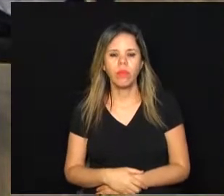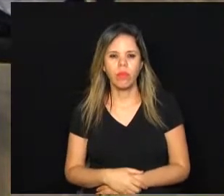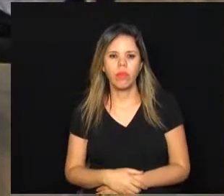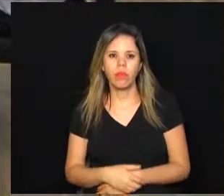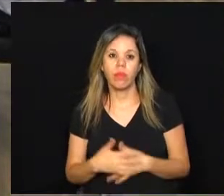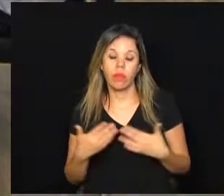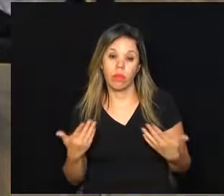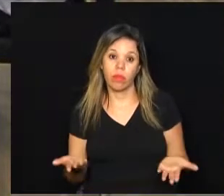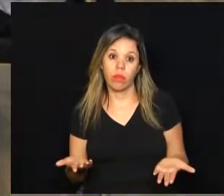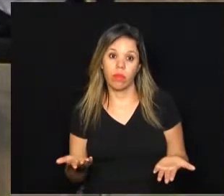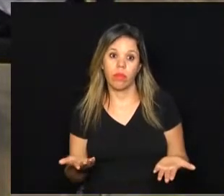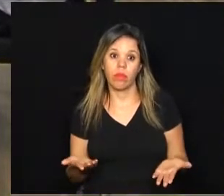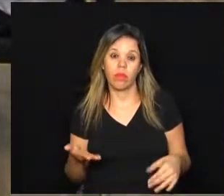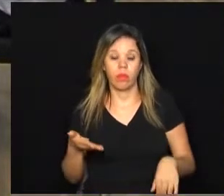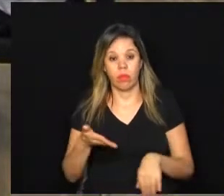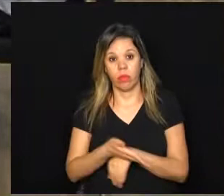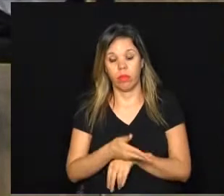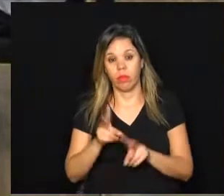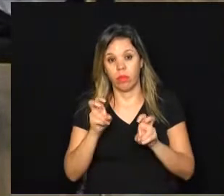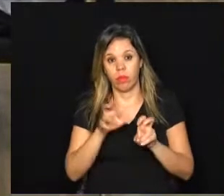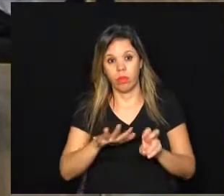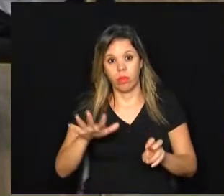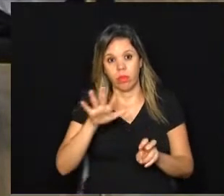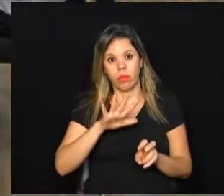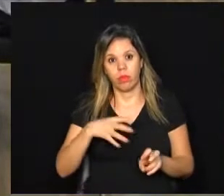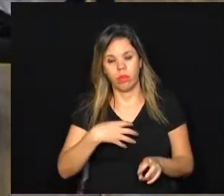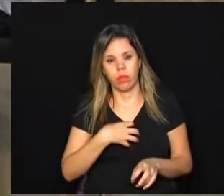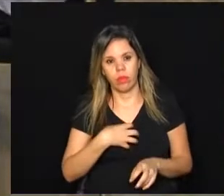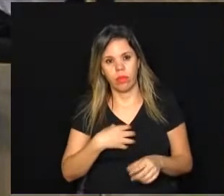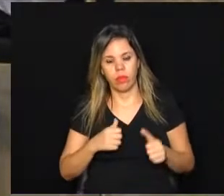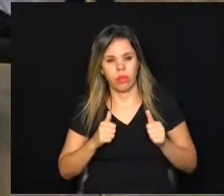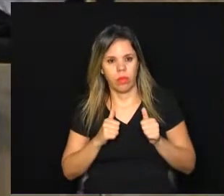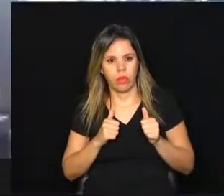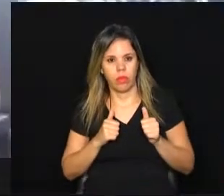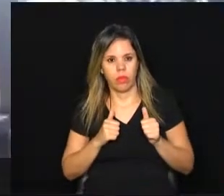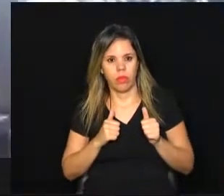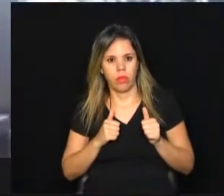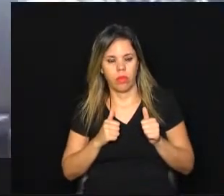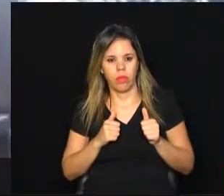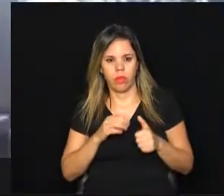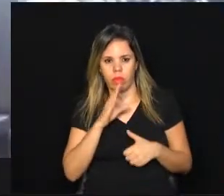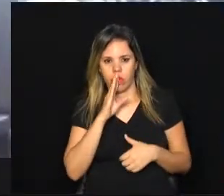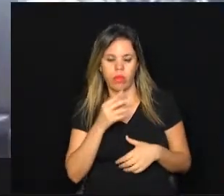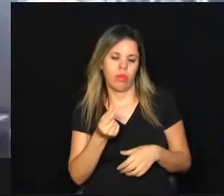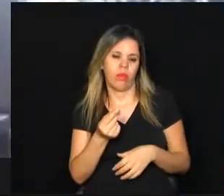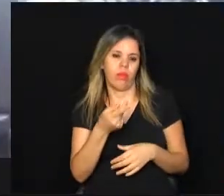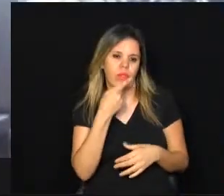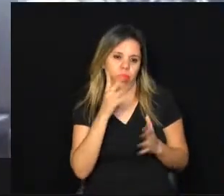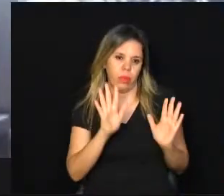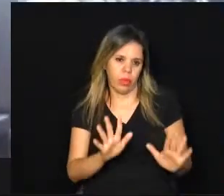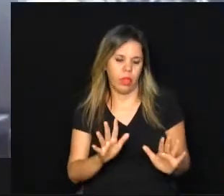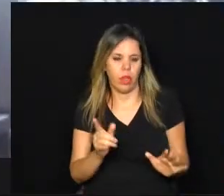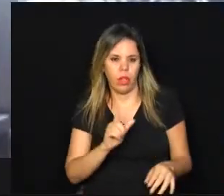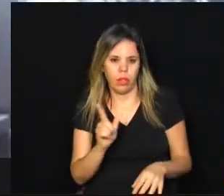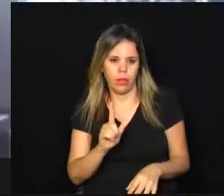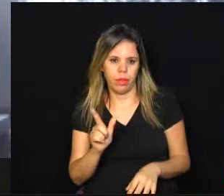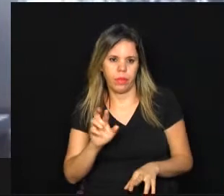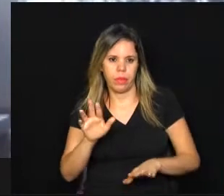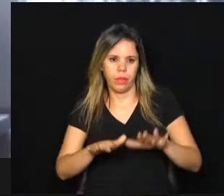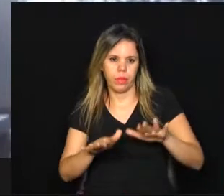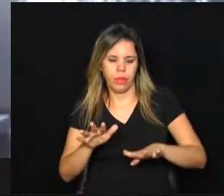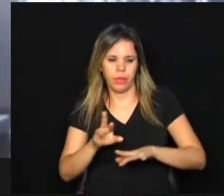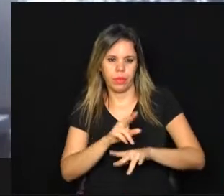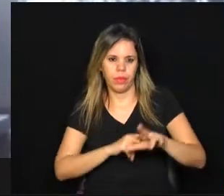Aí agora você entrou numa área que eu me sinto confortável, eu como arquiteto aí falando, né? Claro que varia